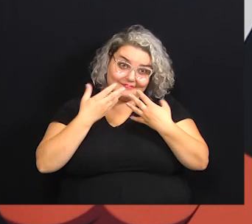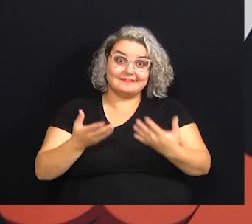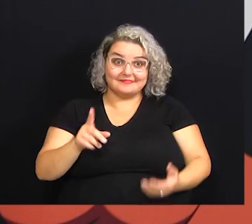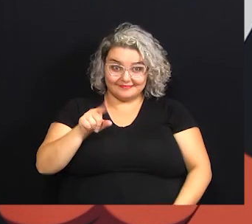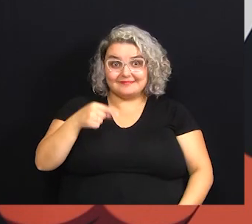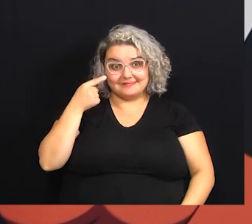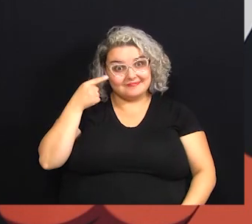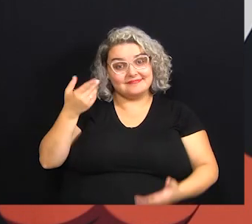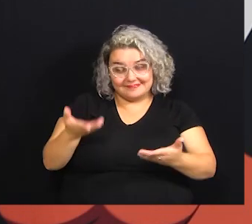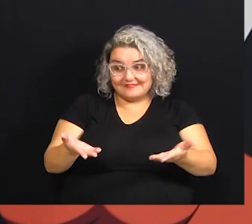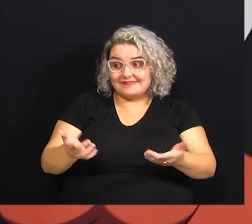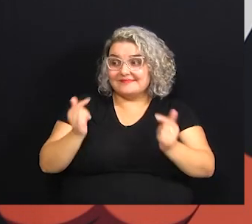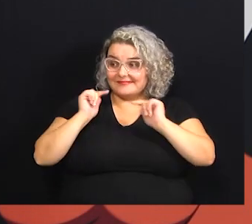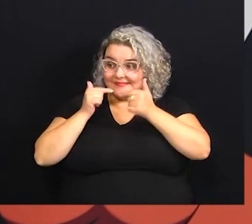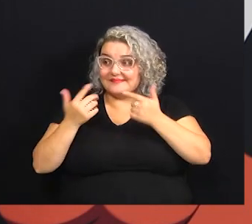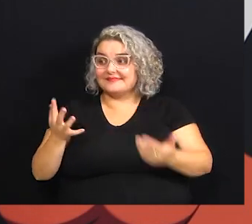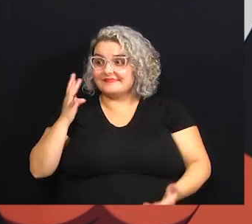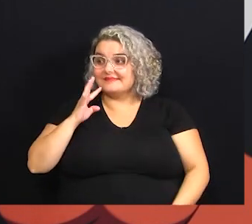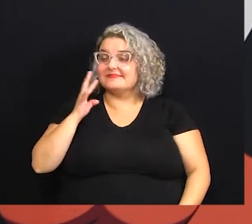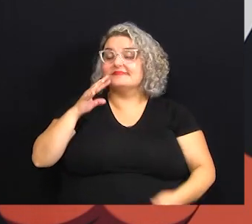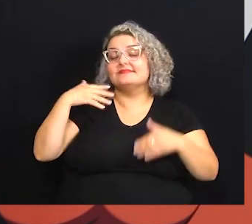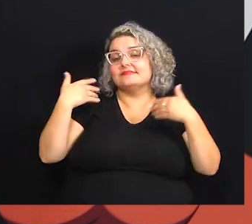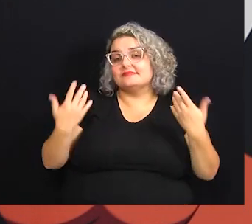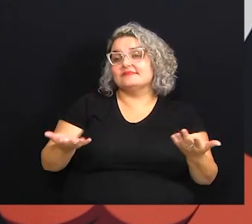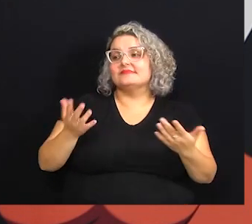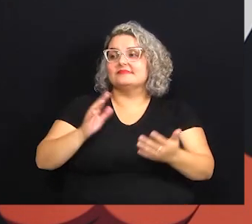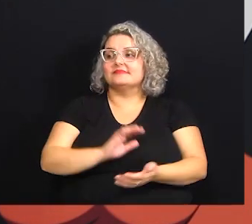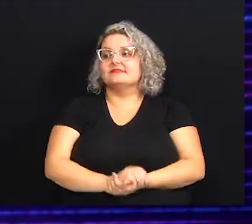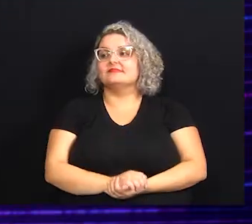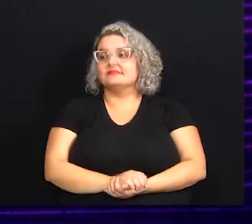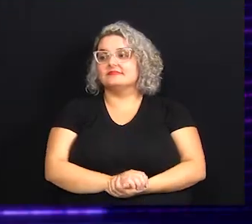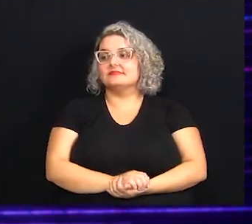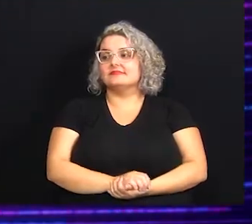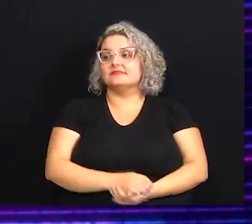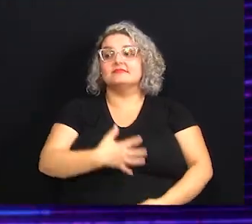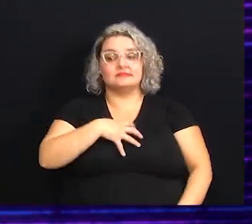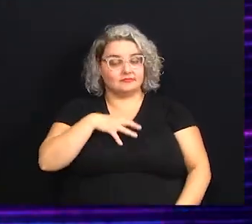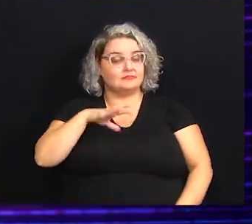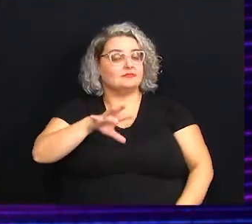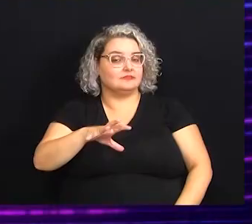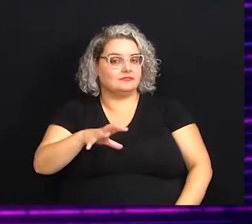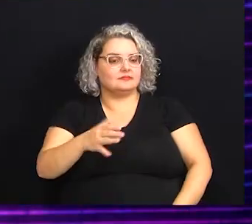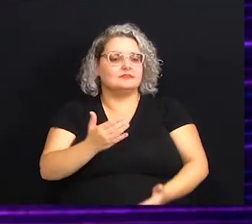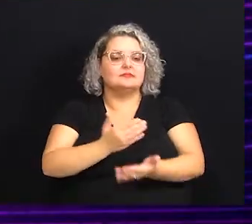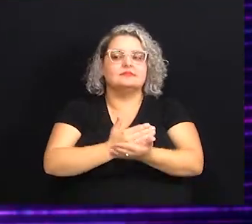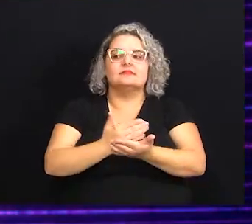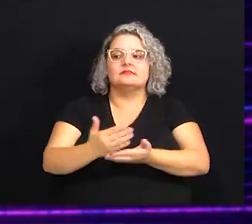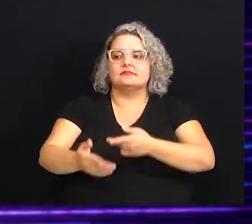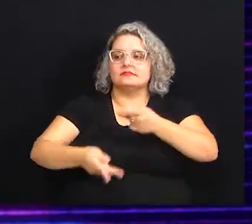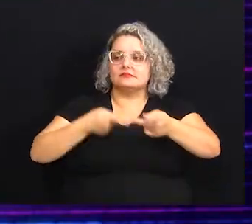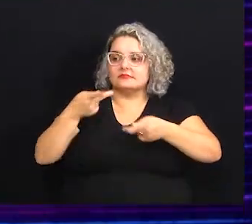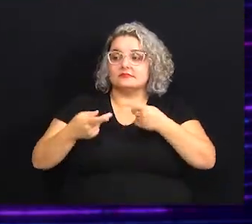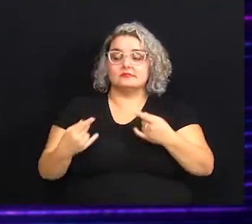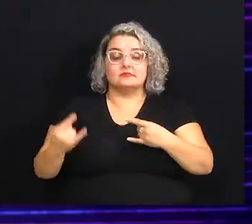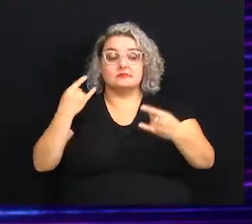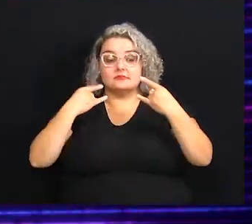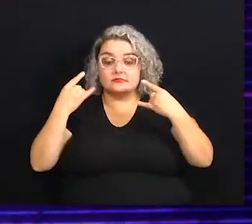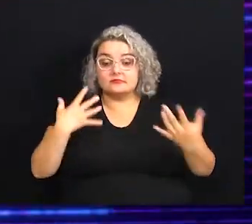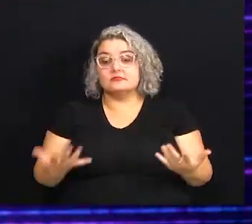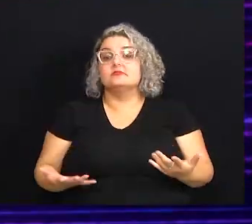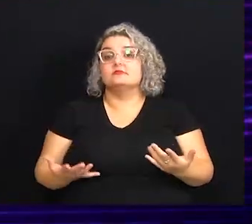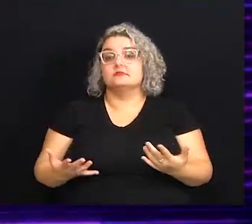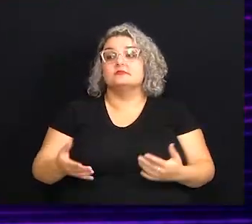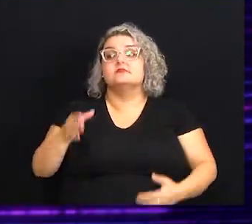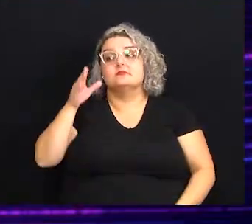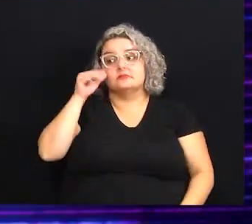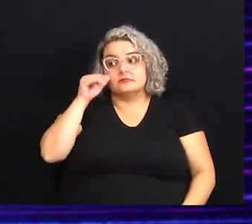essa a ideia. Legal. Mas é uma forma de dar uma introdução e atiçar a curiosidade do leitor. O